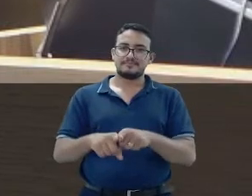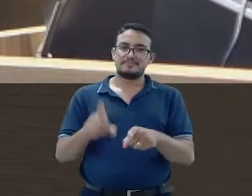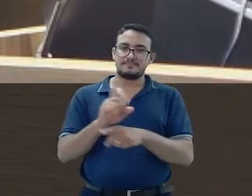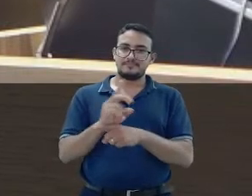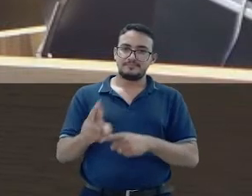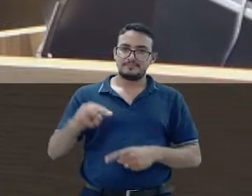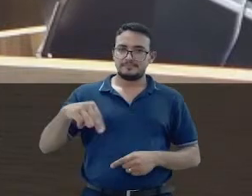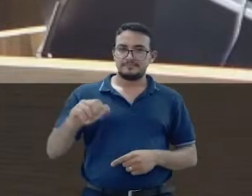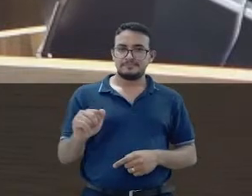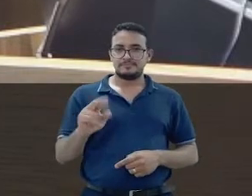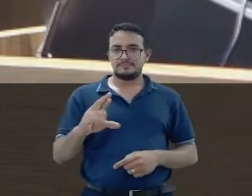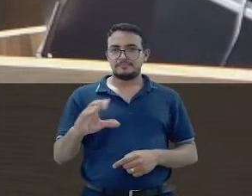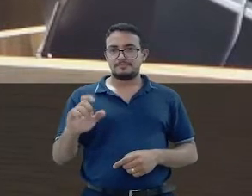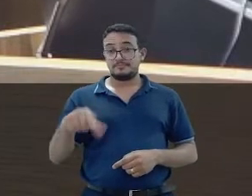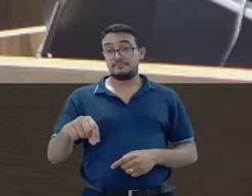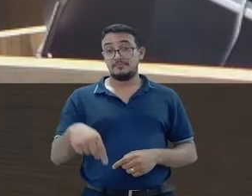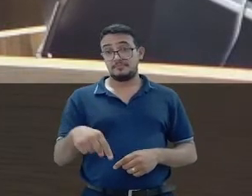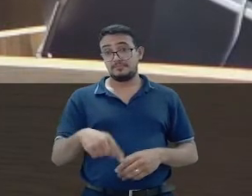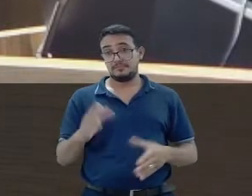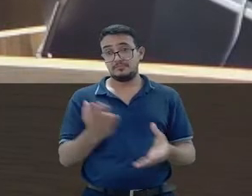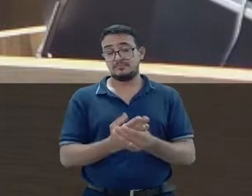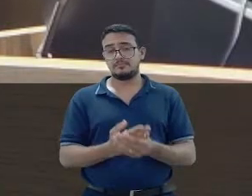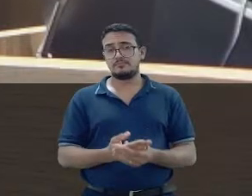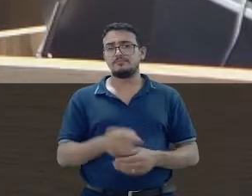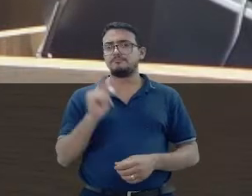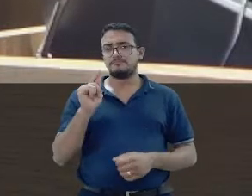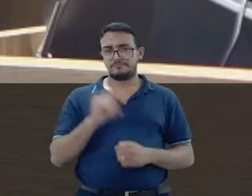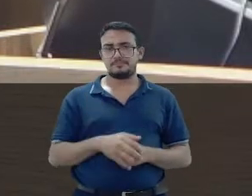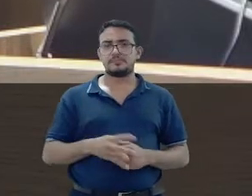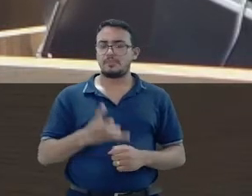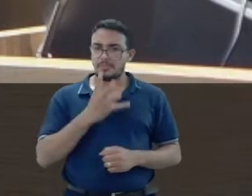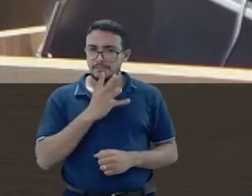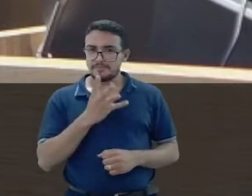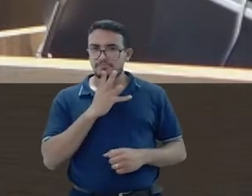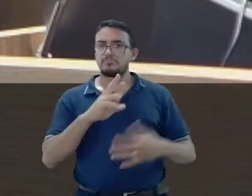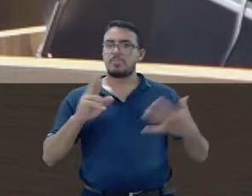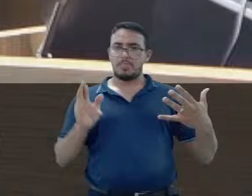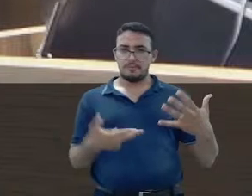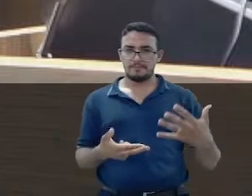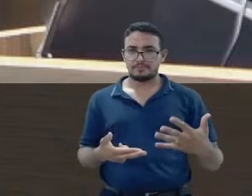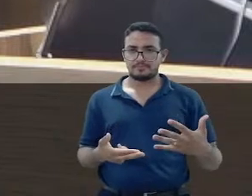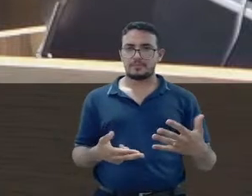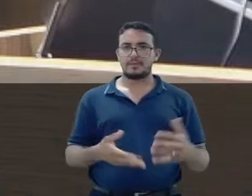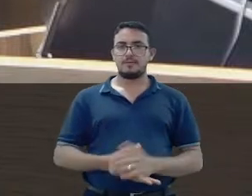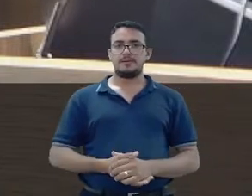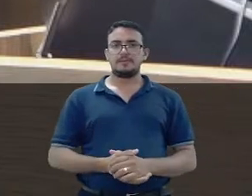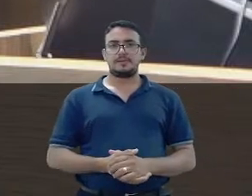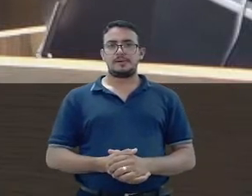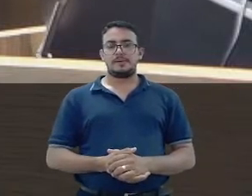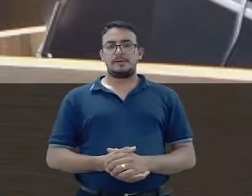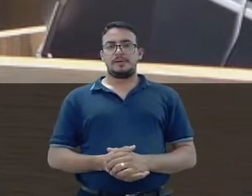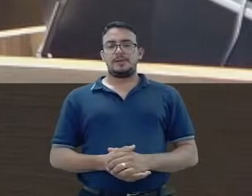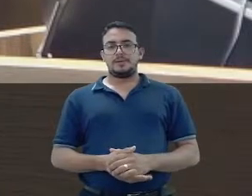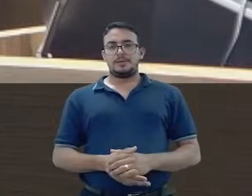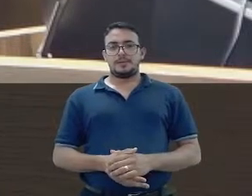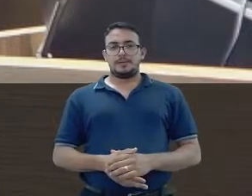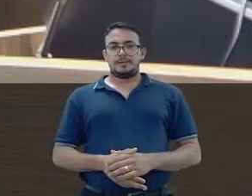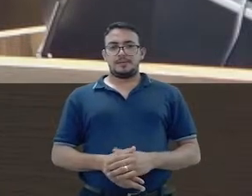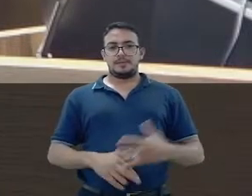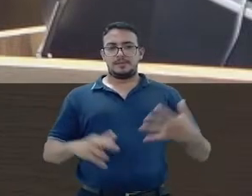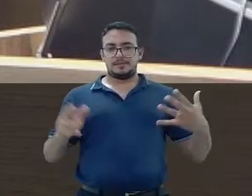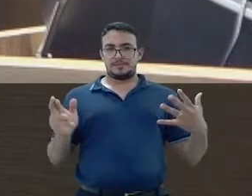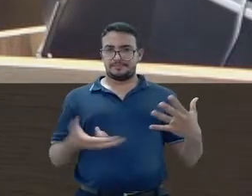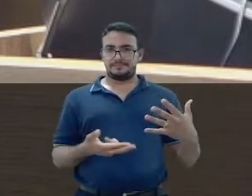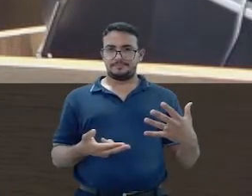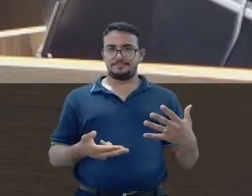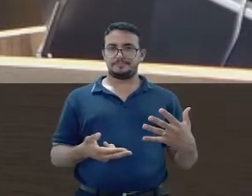processo, nossa proposta é a seguinte: conhecendo dos recursos, Quanto ao recurso da reclamada,